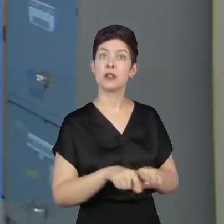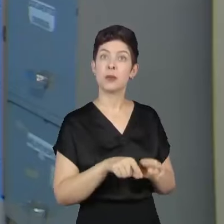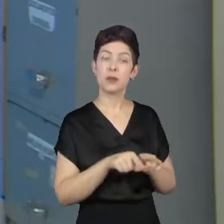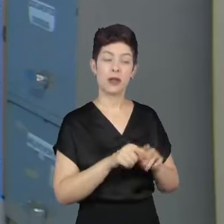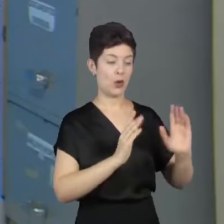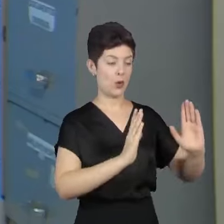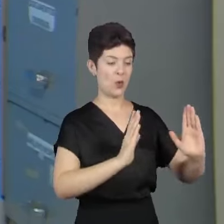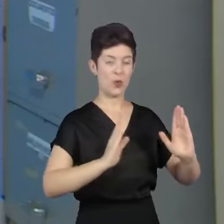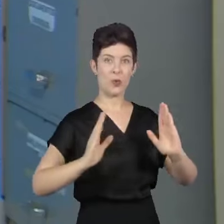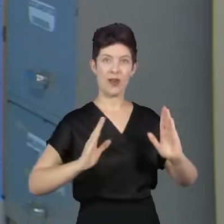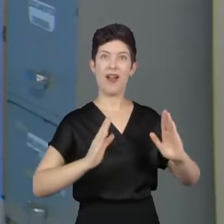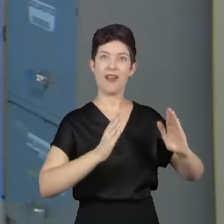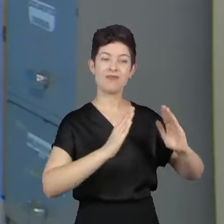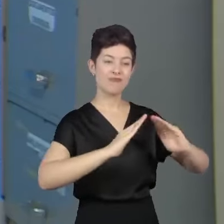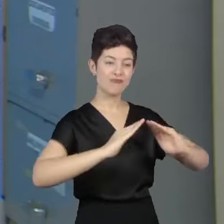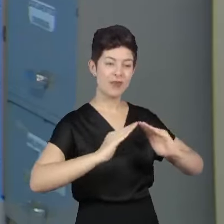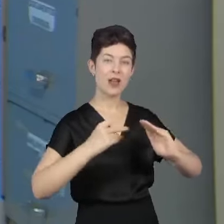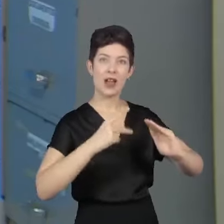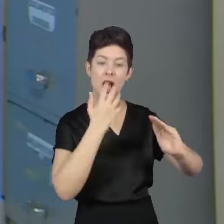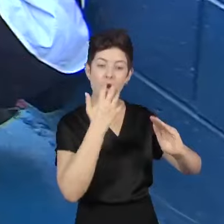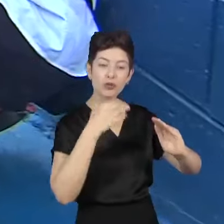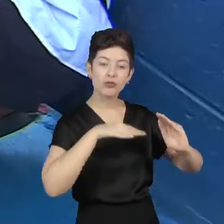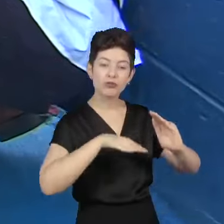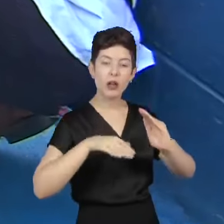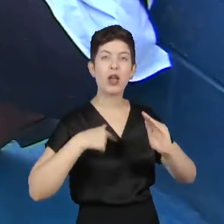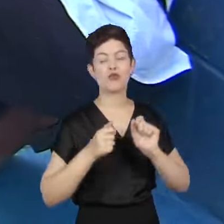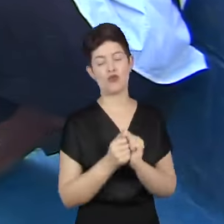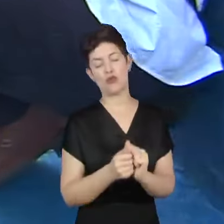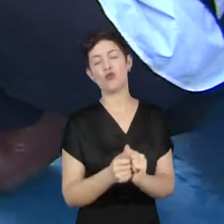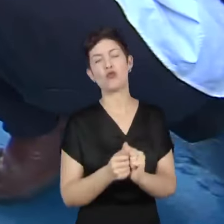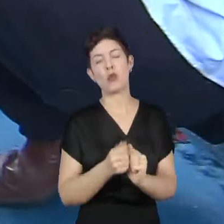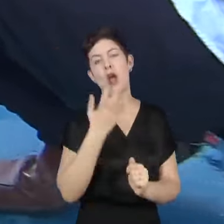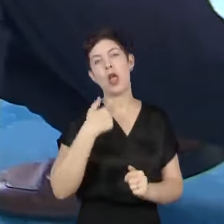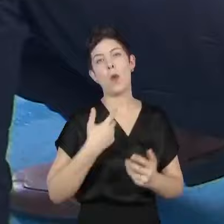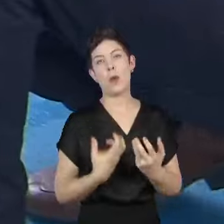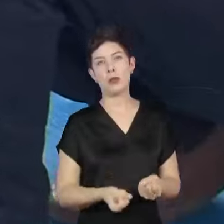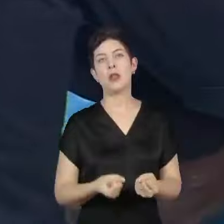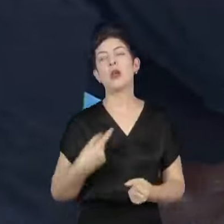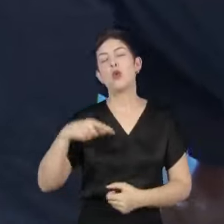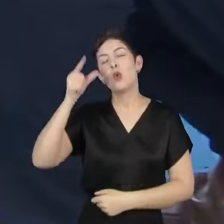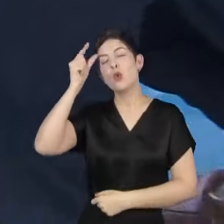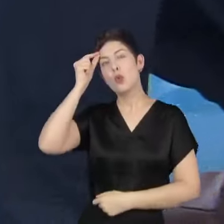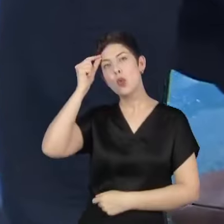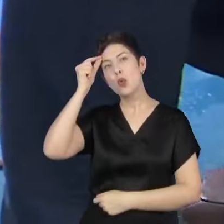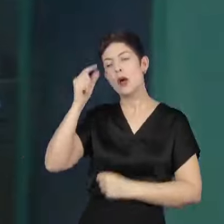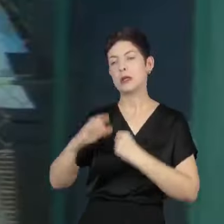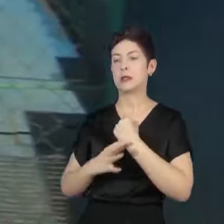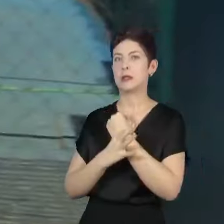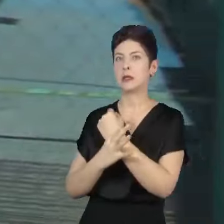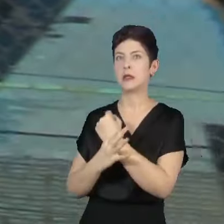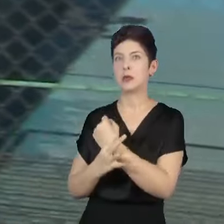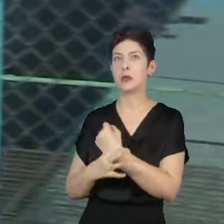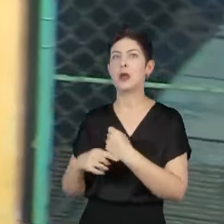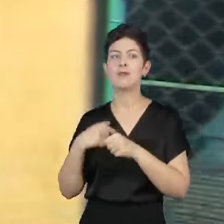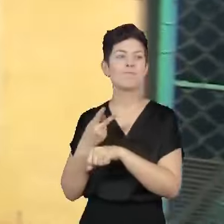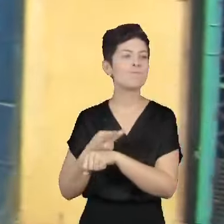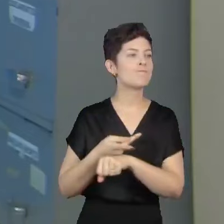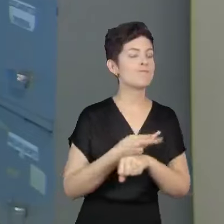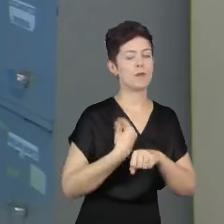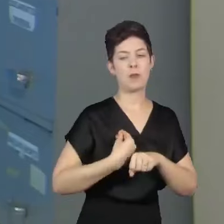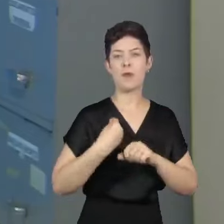para eles ficarem, já fiquei contente. Eu falei, não, pode deixar aqui com eles, eu vou. Para Luciano, é um alívio deixar os cachorros seguros, enquanto busca uma